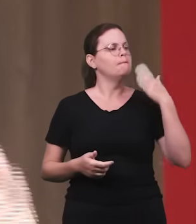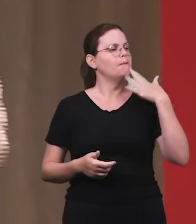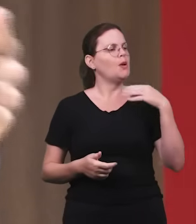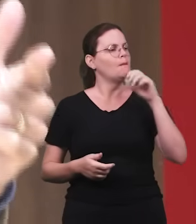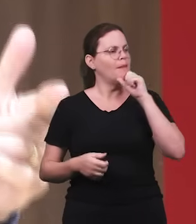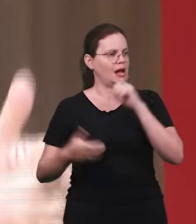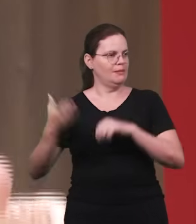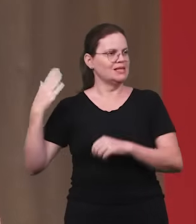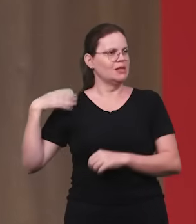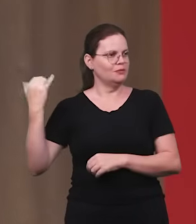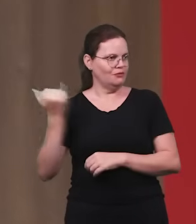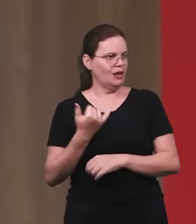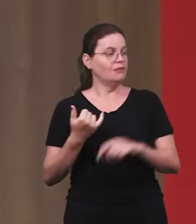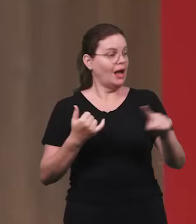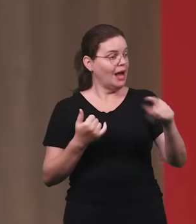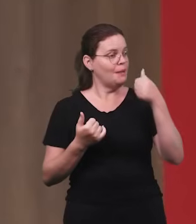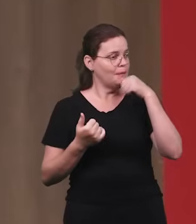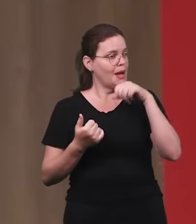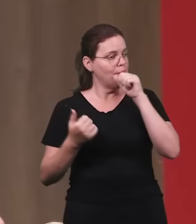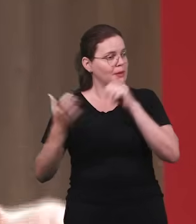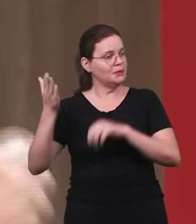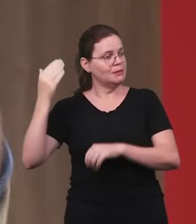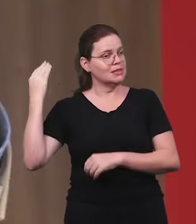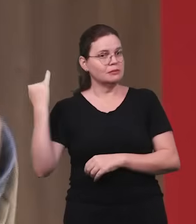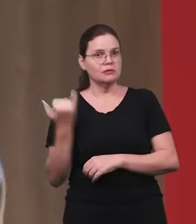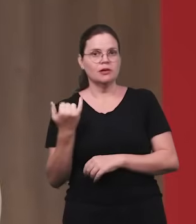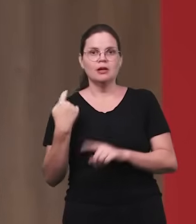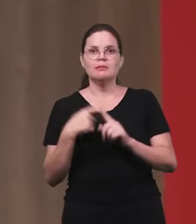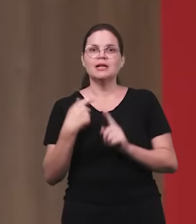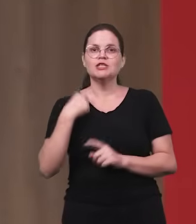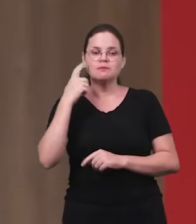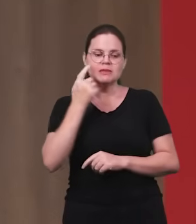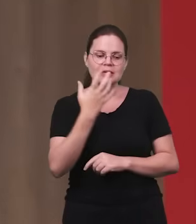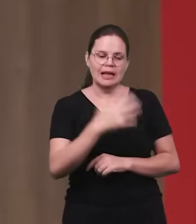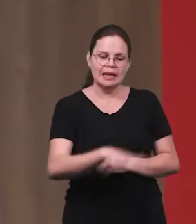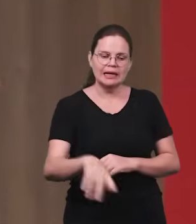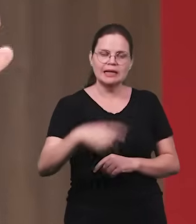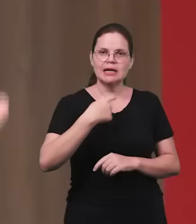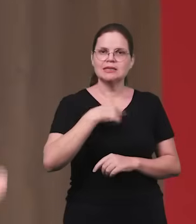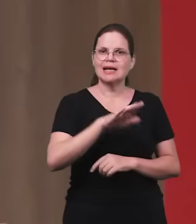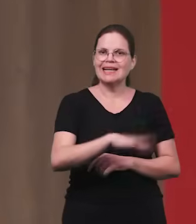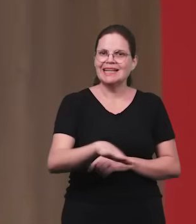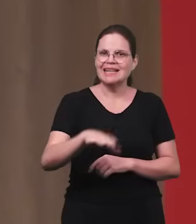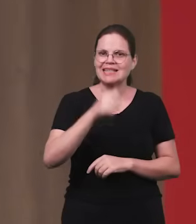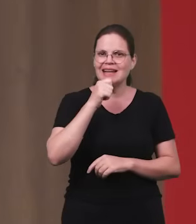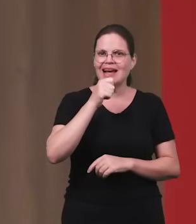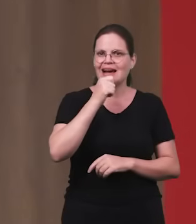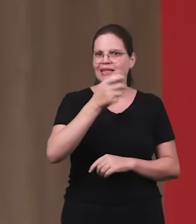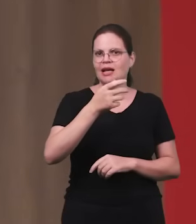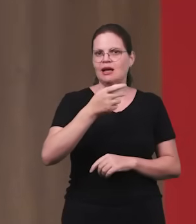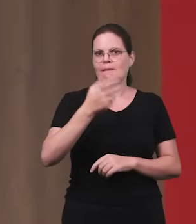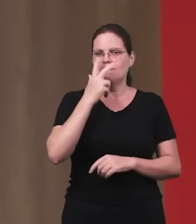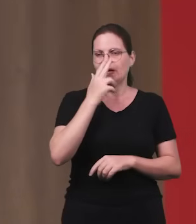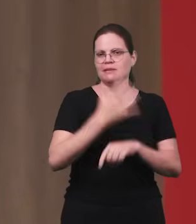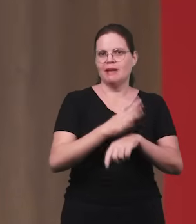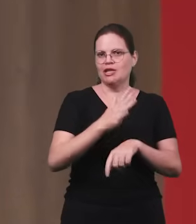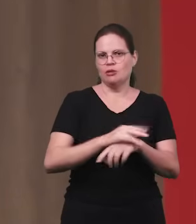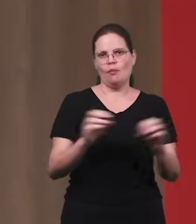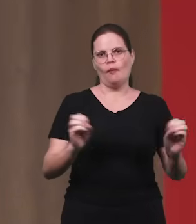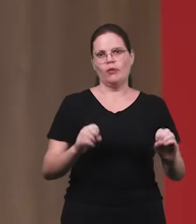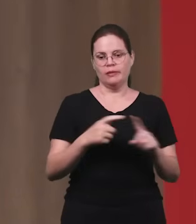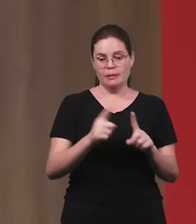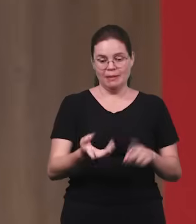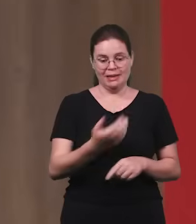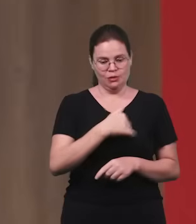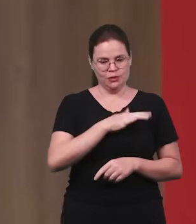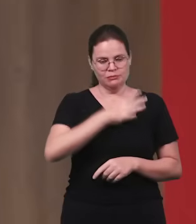falava, minha mãe falava. Porque às vezes a gente pensa, como o filho está pequeno, ele não vai replicar aquilo de imediato, mas ele guardou no seu coração